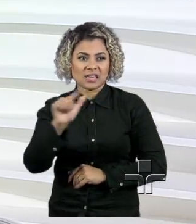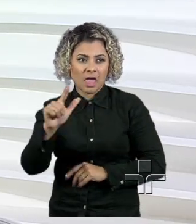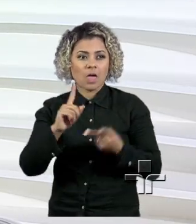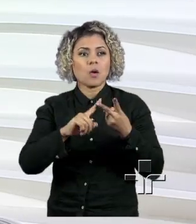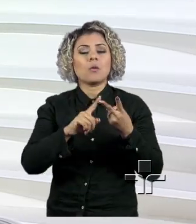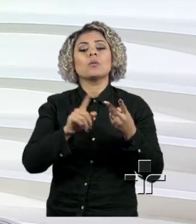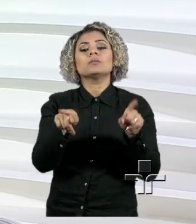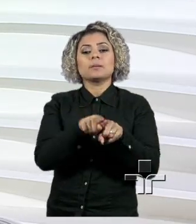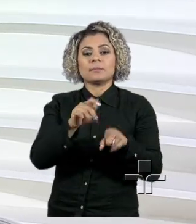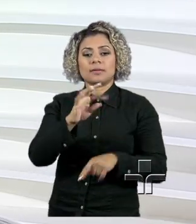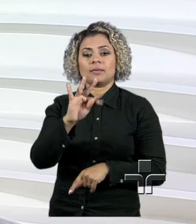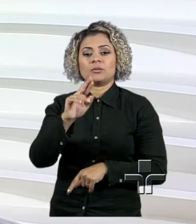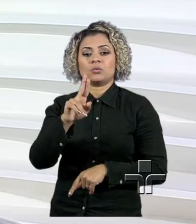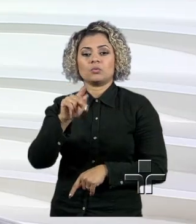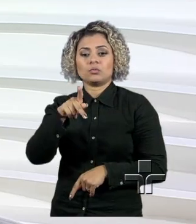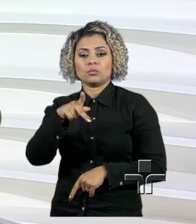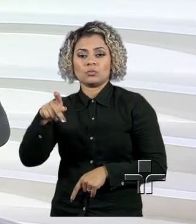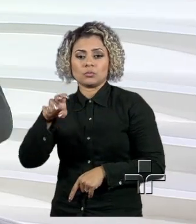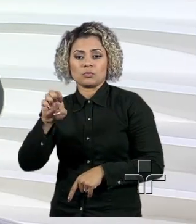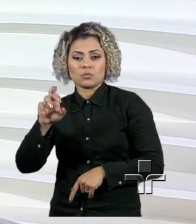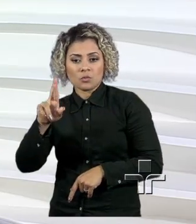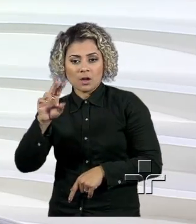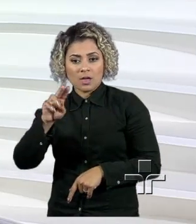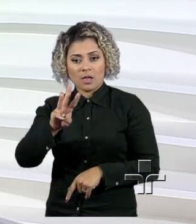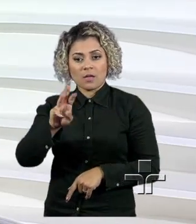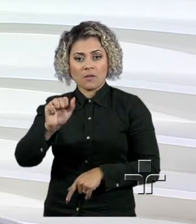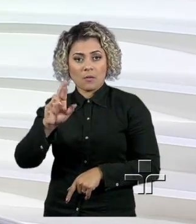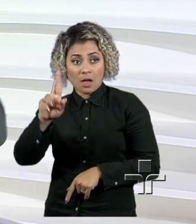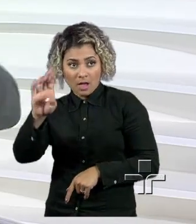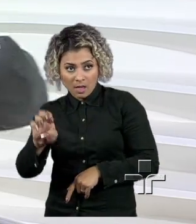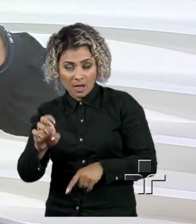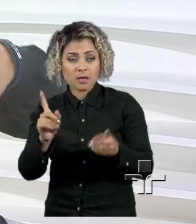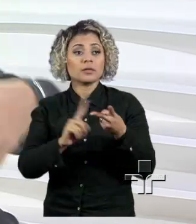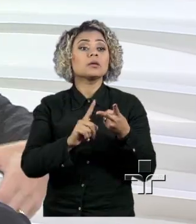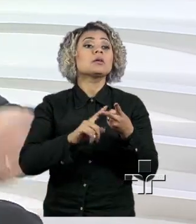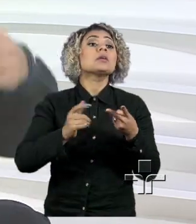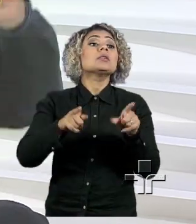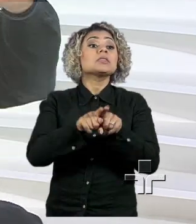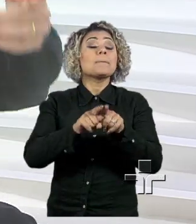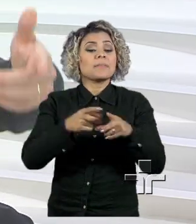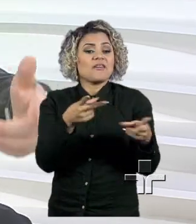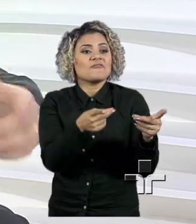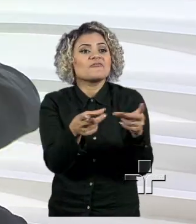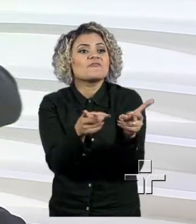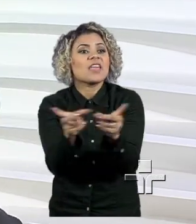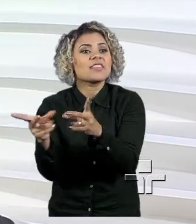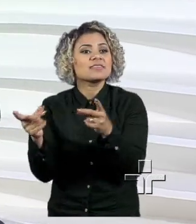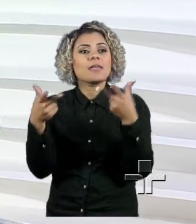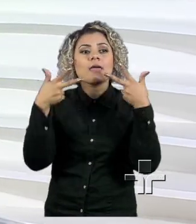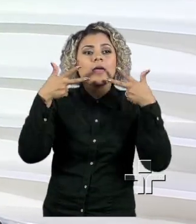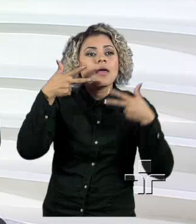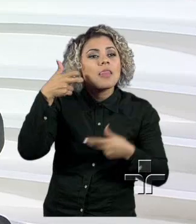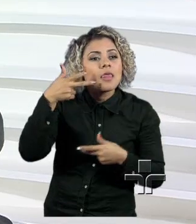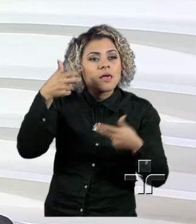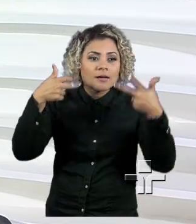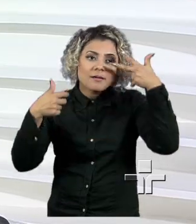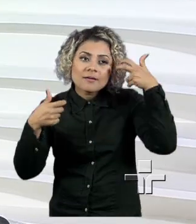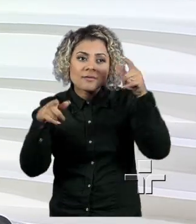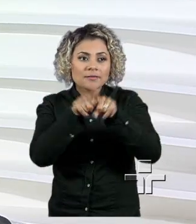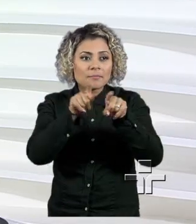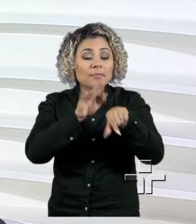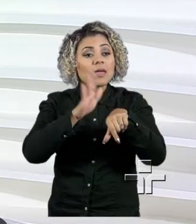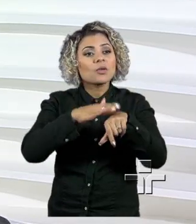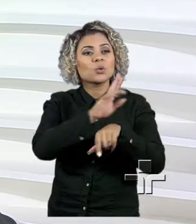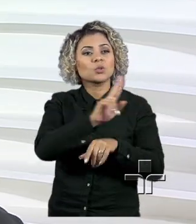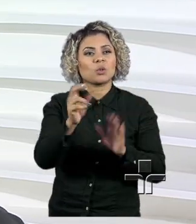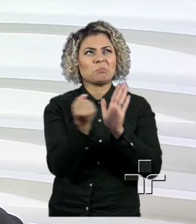Tupperware, da Avon, né? E aí minha mãe começou a criar produtos, comprar lingeries nas Serras Cariocas e fazer o catálogo de lingerie, que chamava